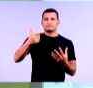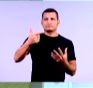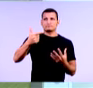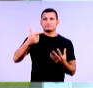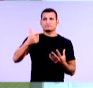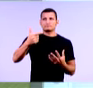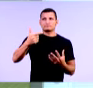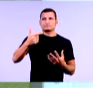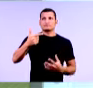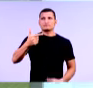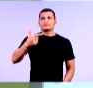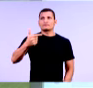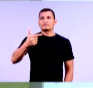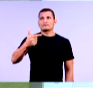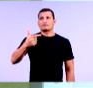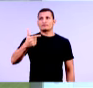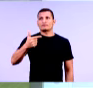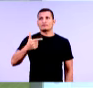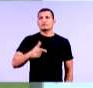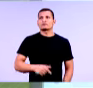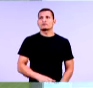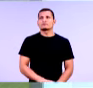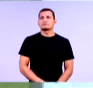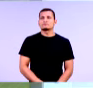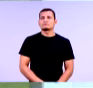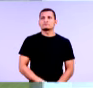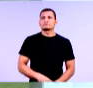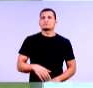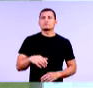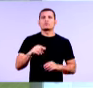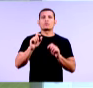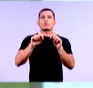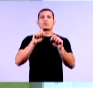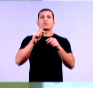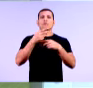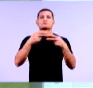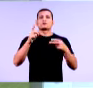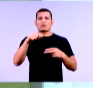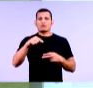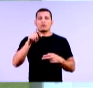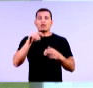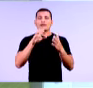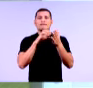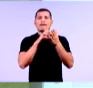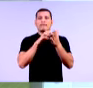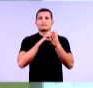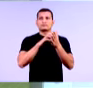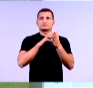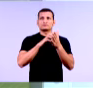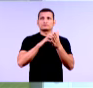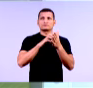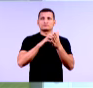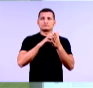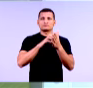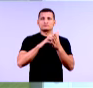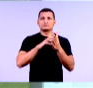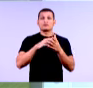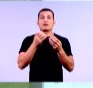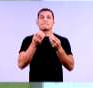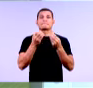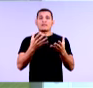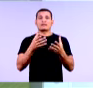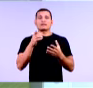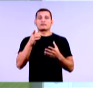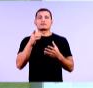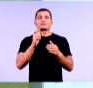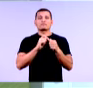similares. Quando a gente fala o que o objeto é, a gente fala em características. Quando a gente fala o que ele faz, a